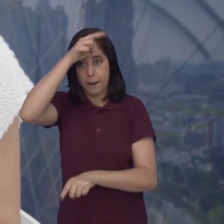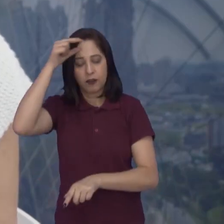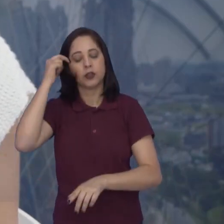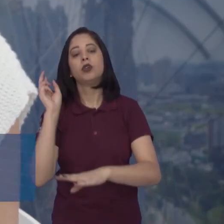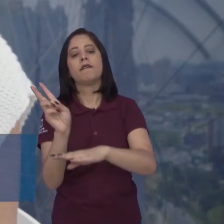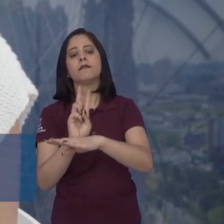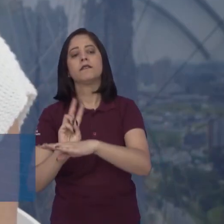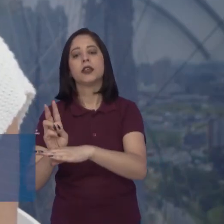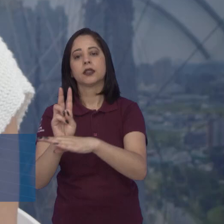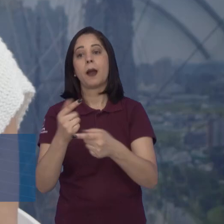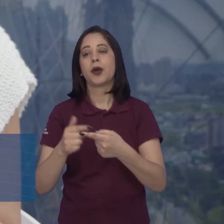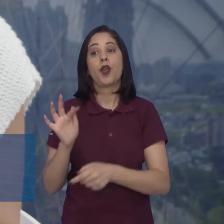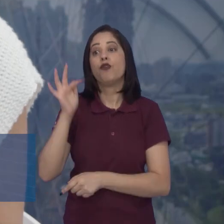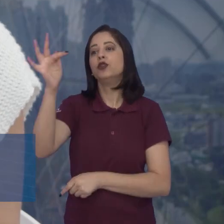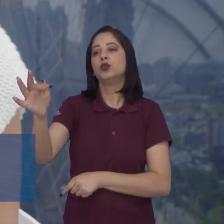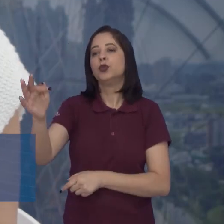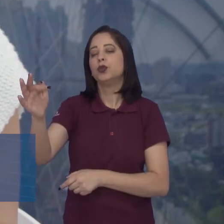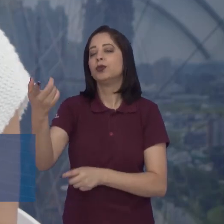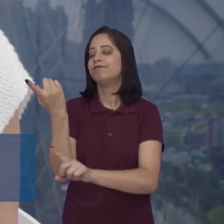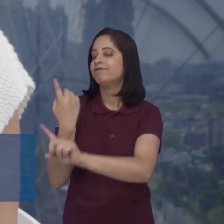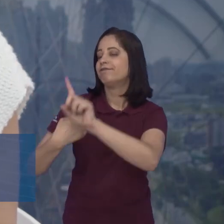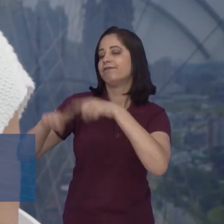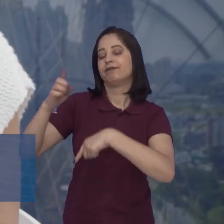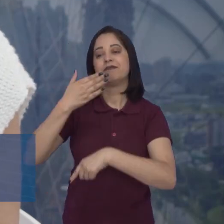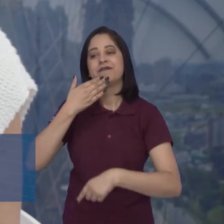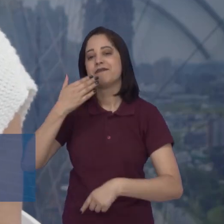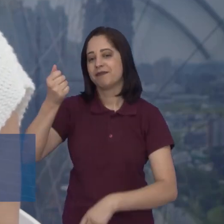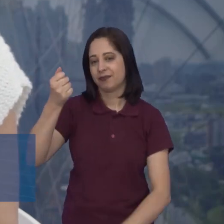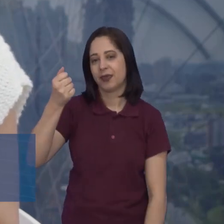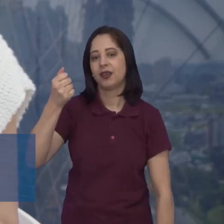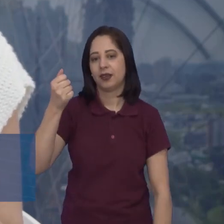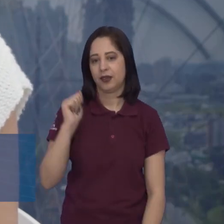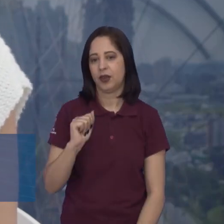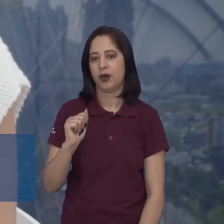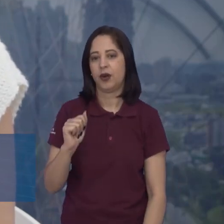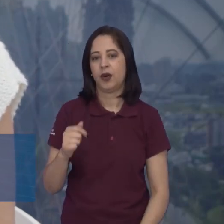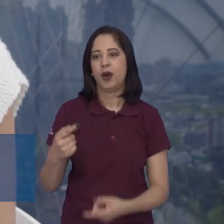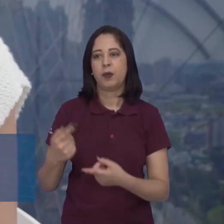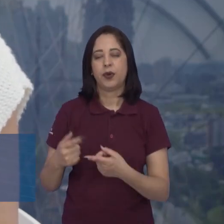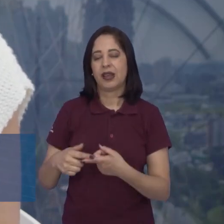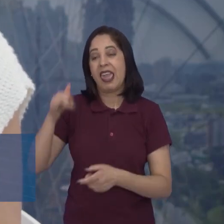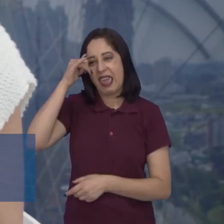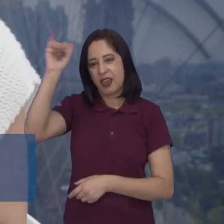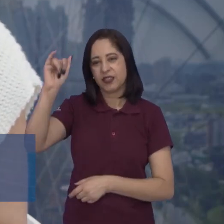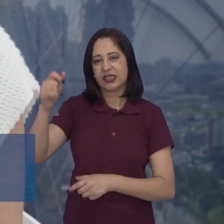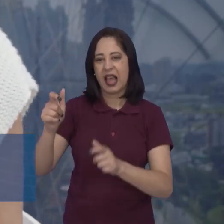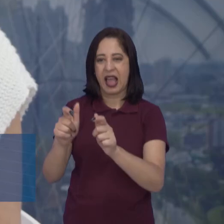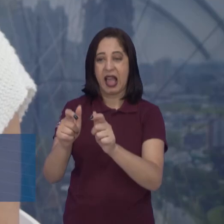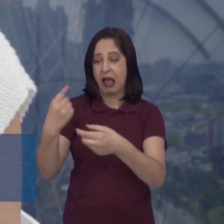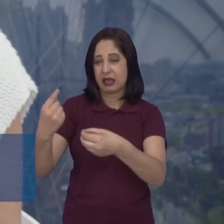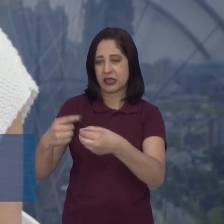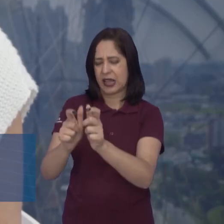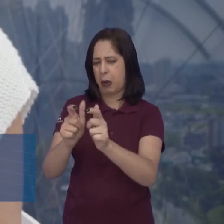o futuro seja o mais próspero possível para a cidade, que ele não seja feito um crescimento desenfreado, que acabe